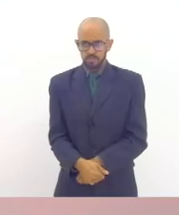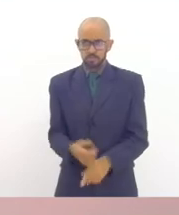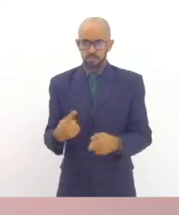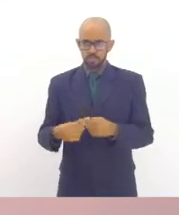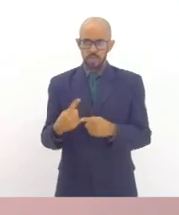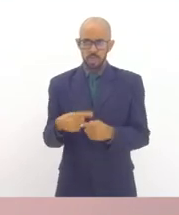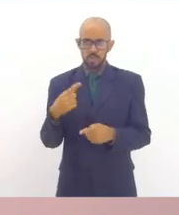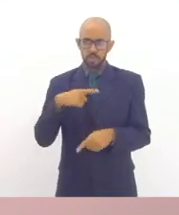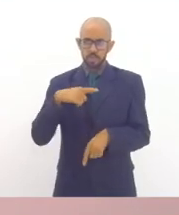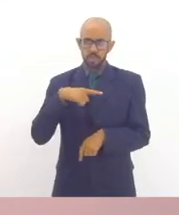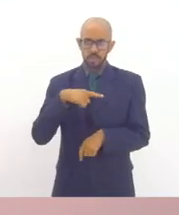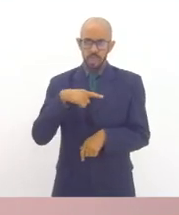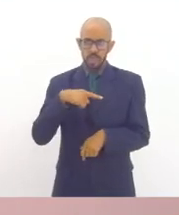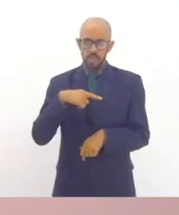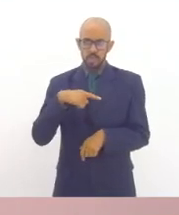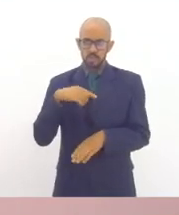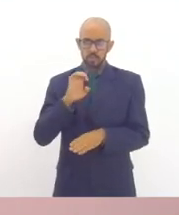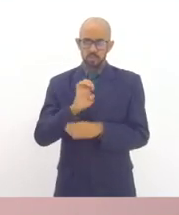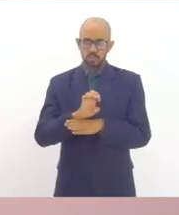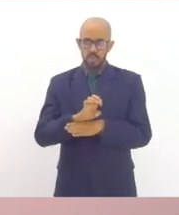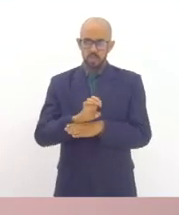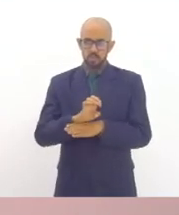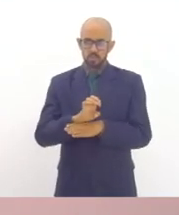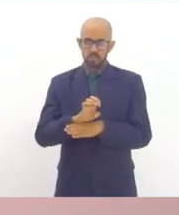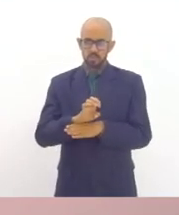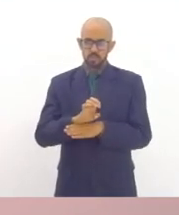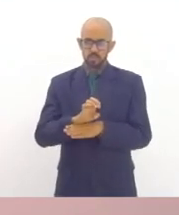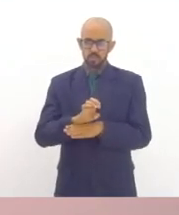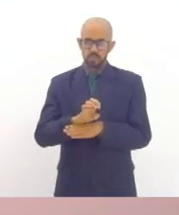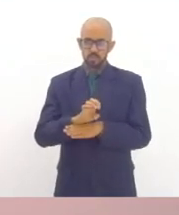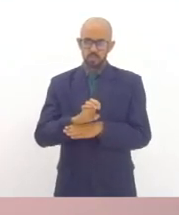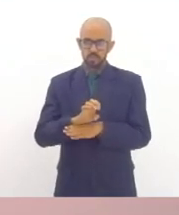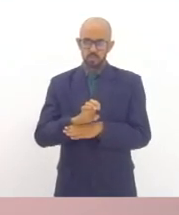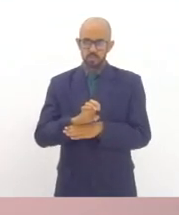existe, certamente, no Estado,